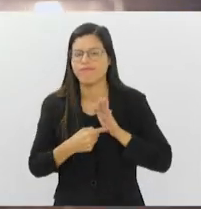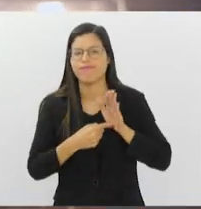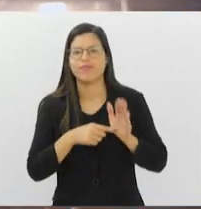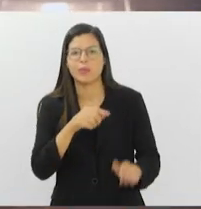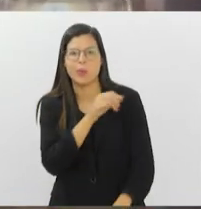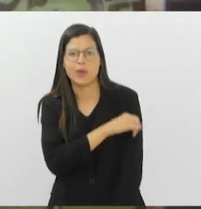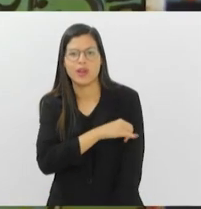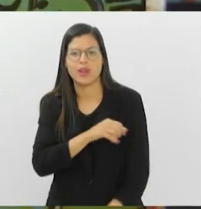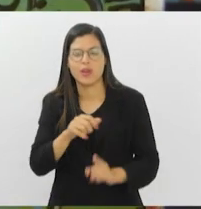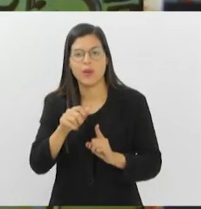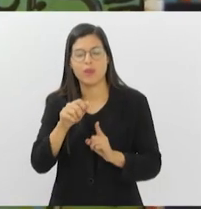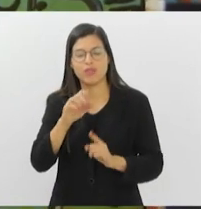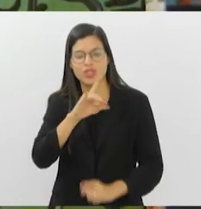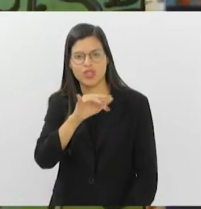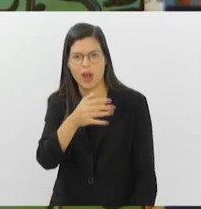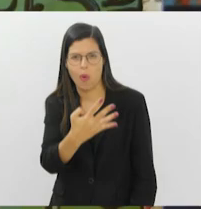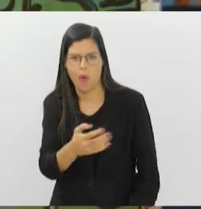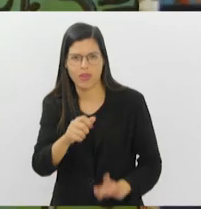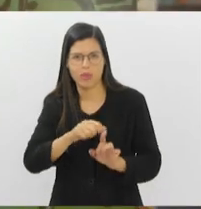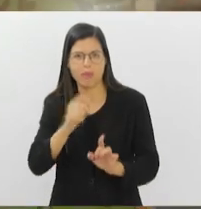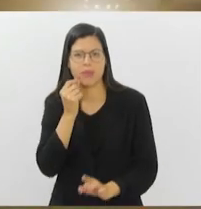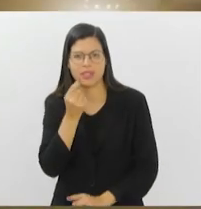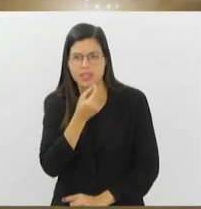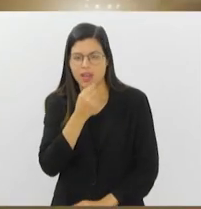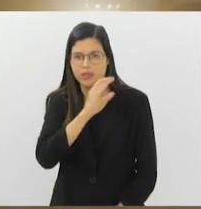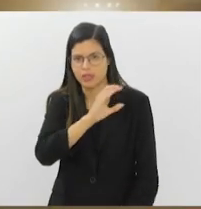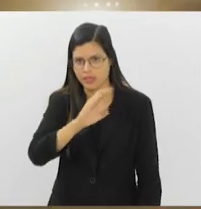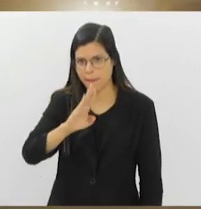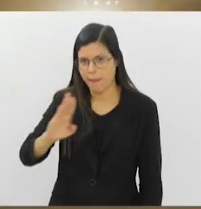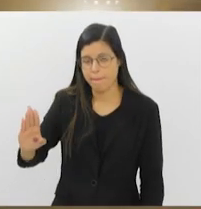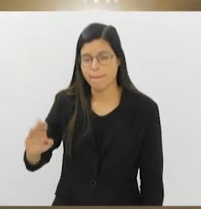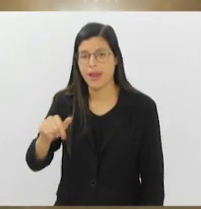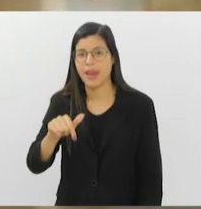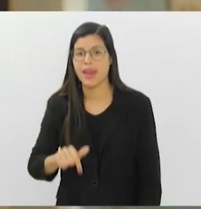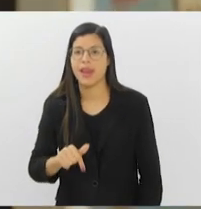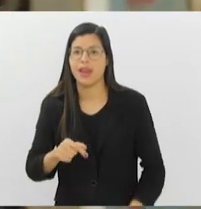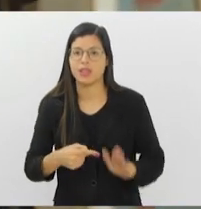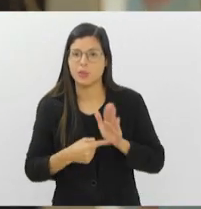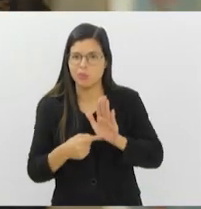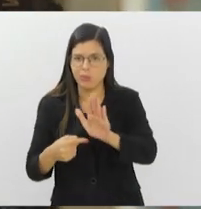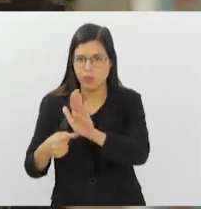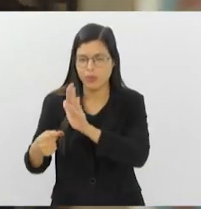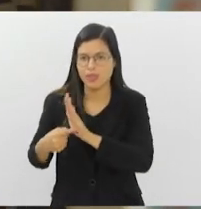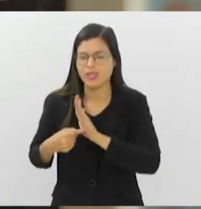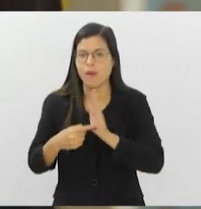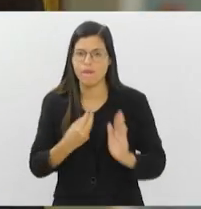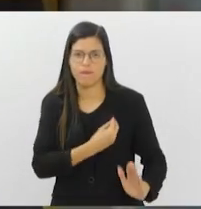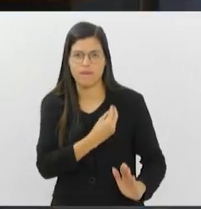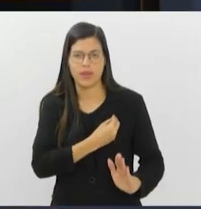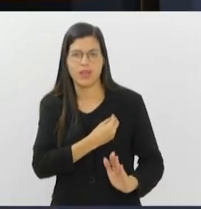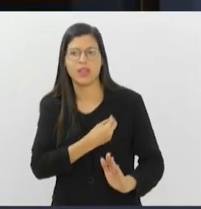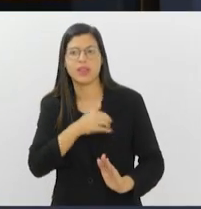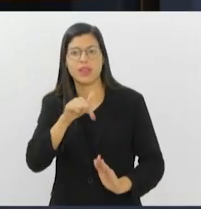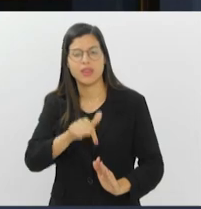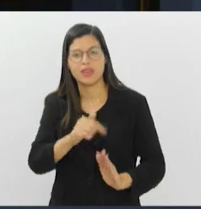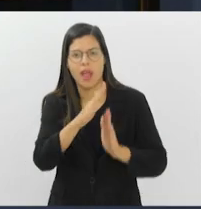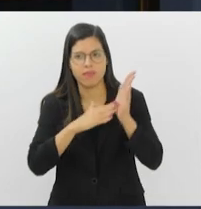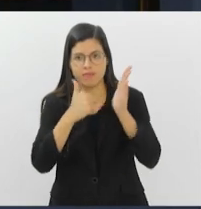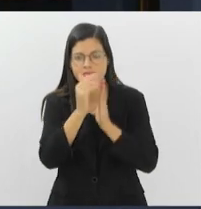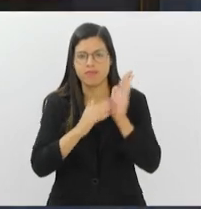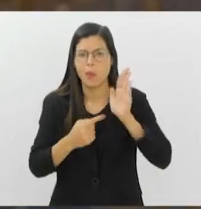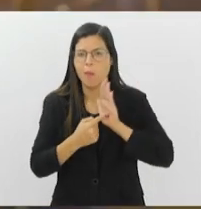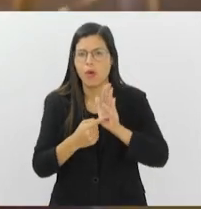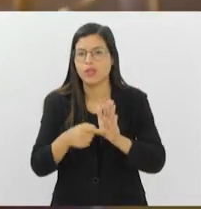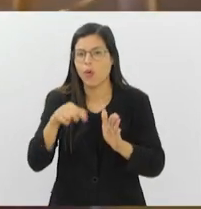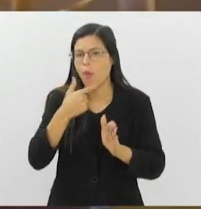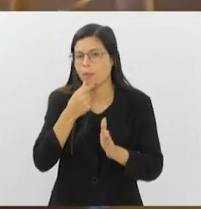de 4 de setembro no Centro Cultural Banco do Brasil a exposição arl vida e obra mostra a produção desse homem semianalfabeto